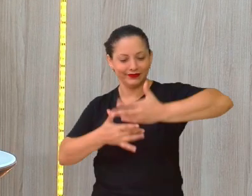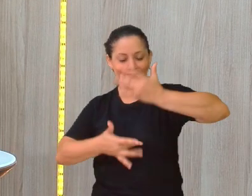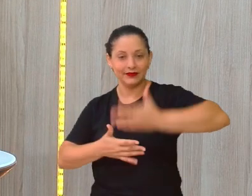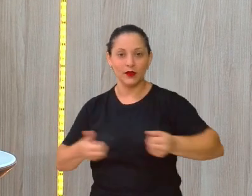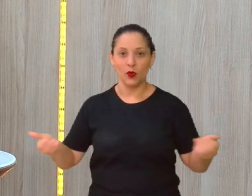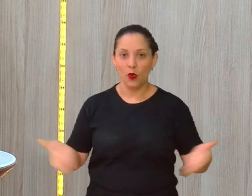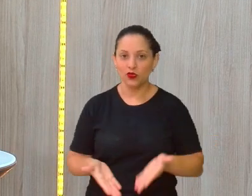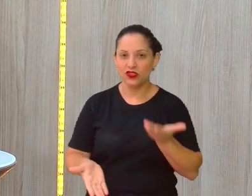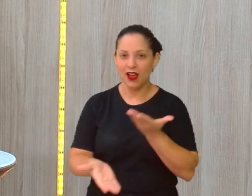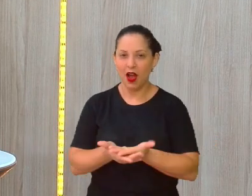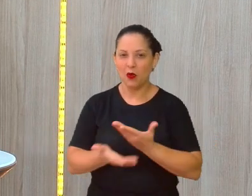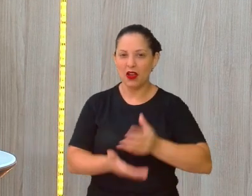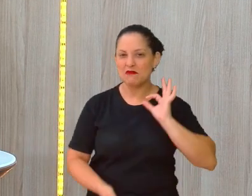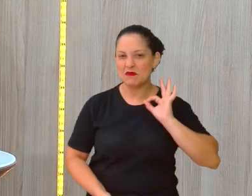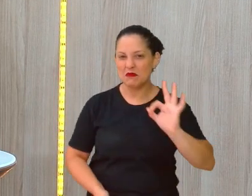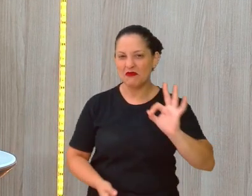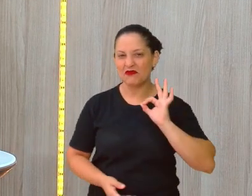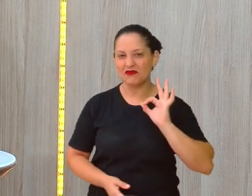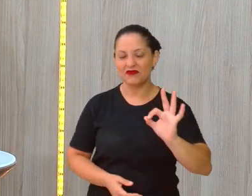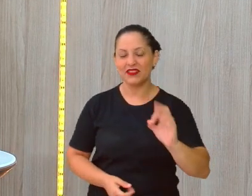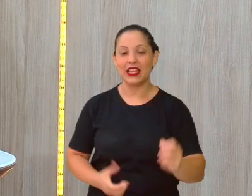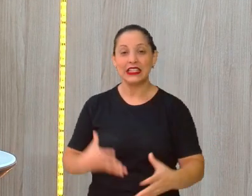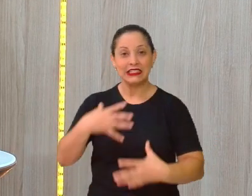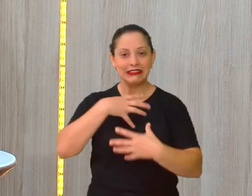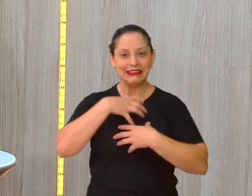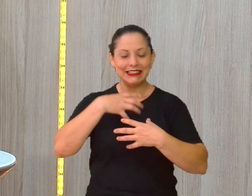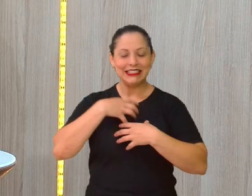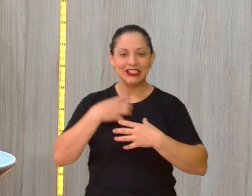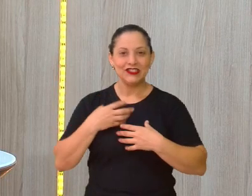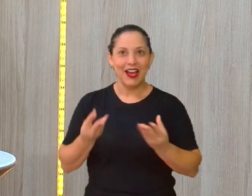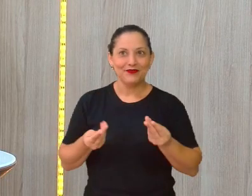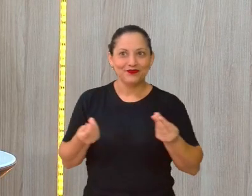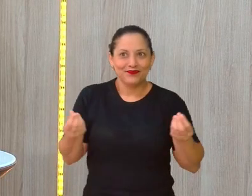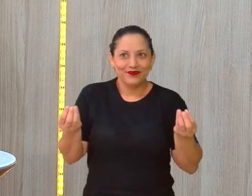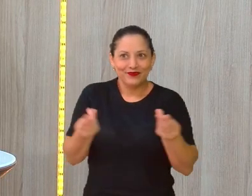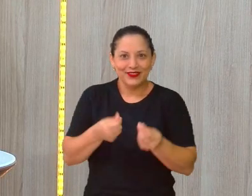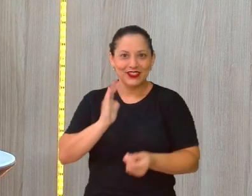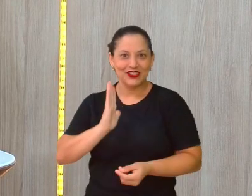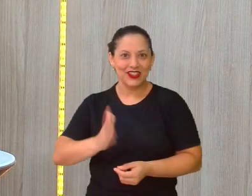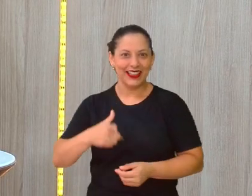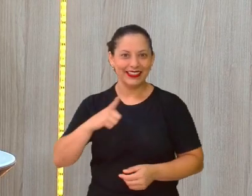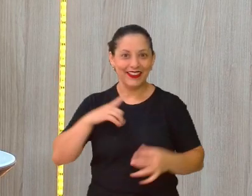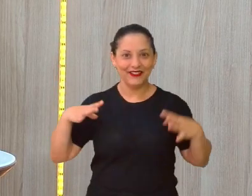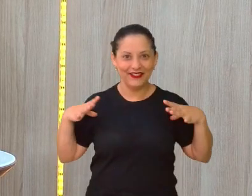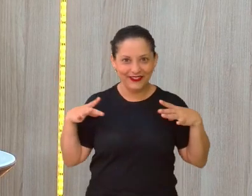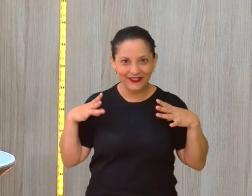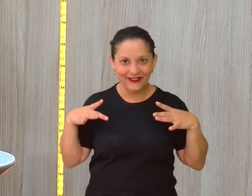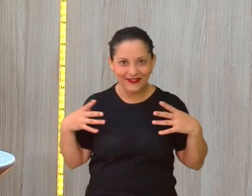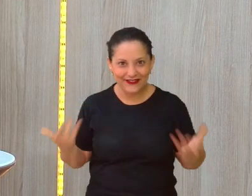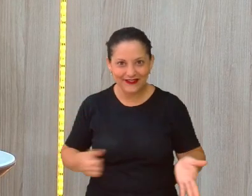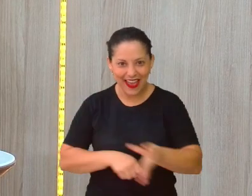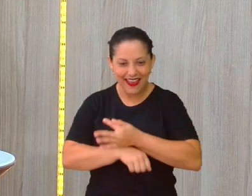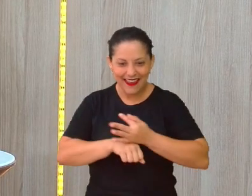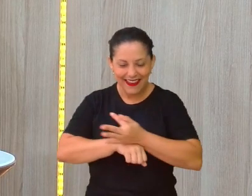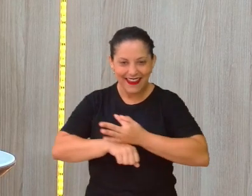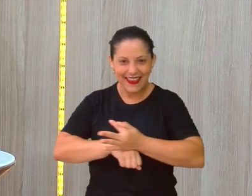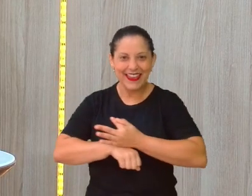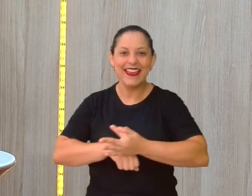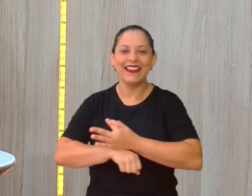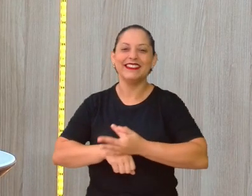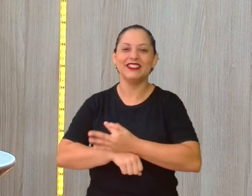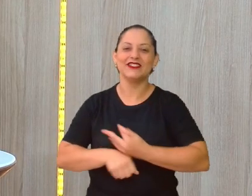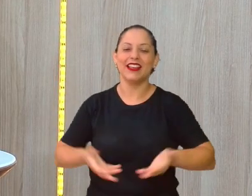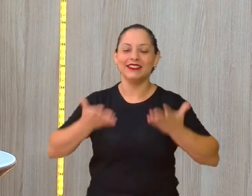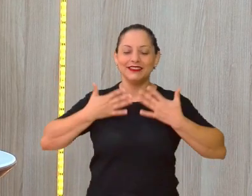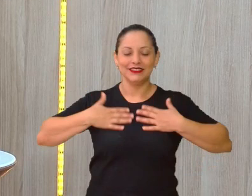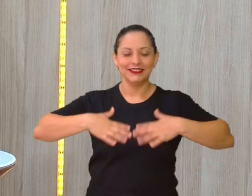show, A gente já tá naquele ânimo ali de férias, Já tá chegando aí o período de férias, de descanso, mas